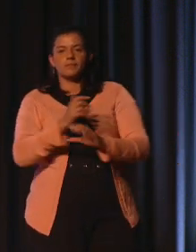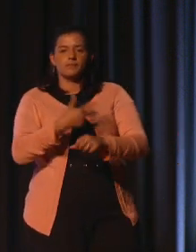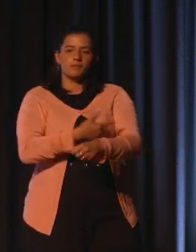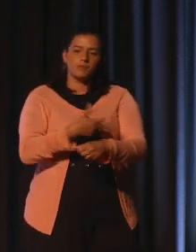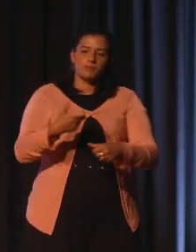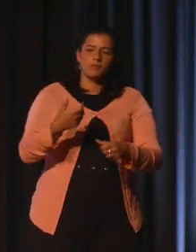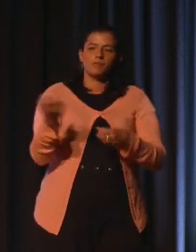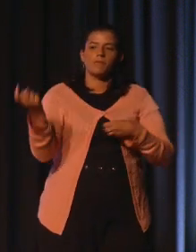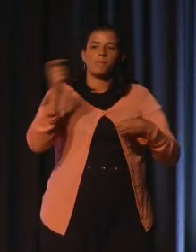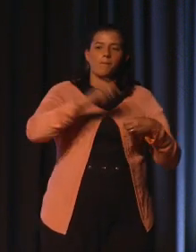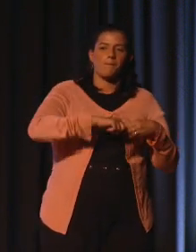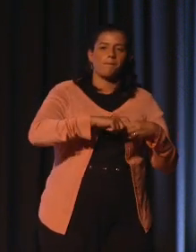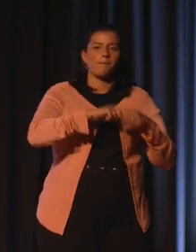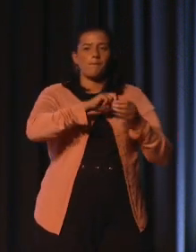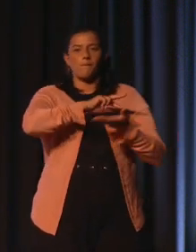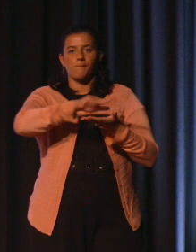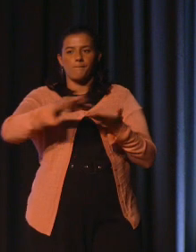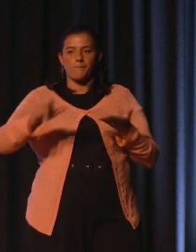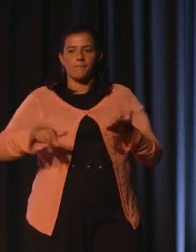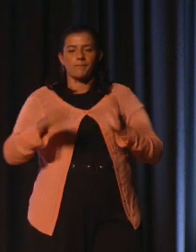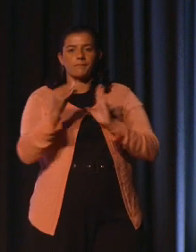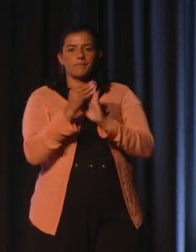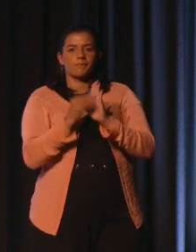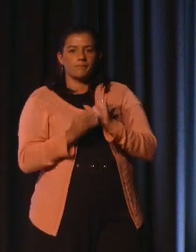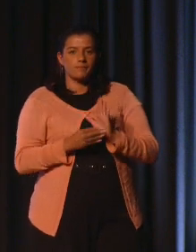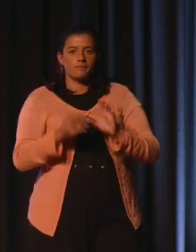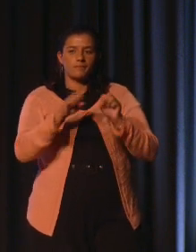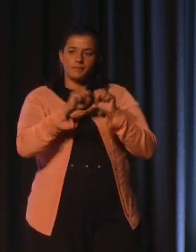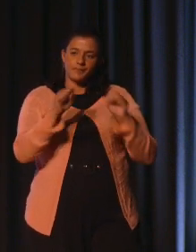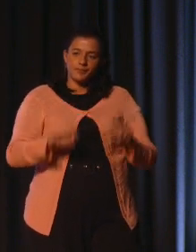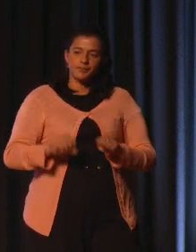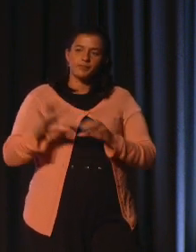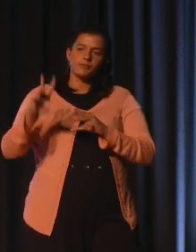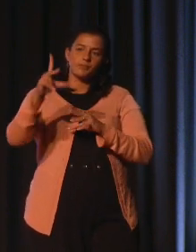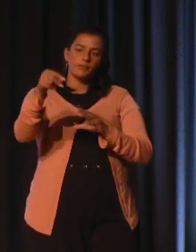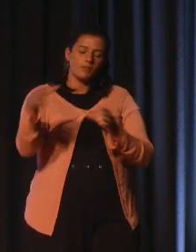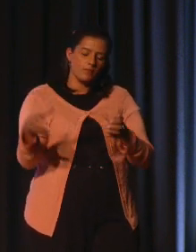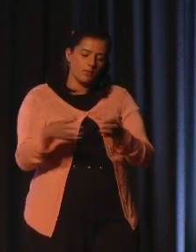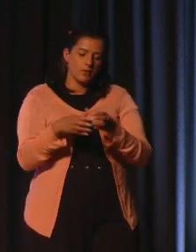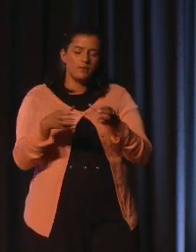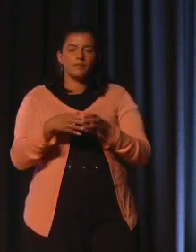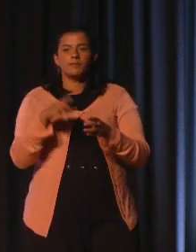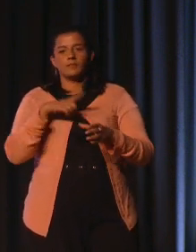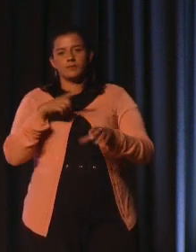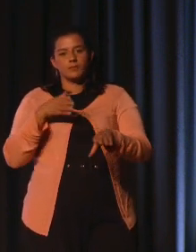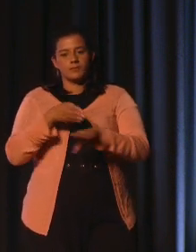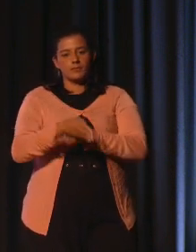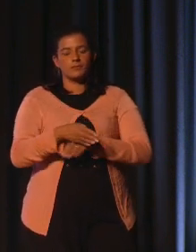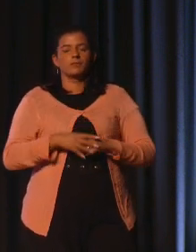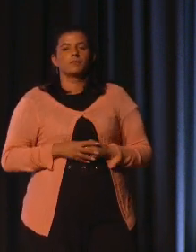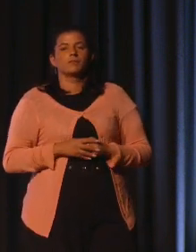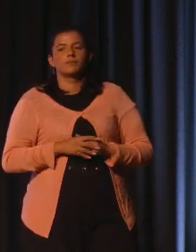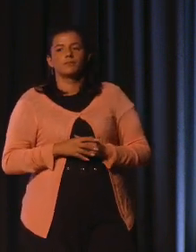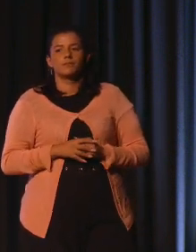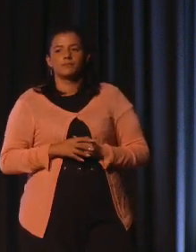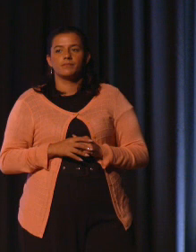de retorno, enfim, coloca no prontuário eletrônico para que toda a equipe multi ela possa ter acesso a isso, tá?